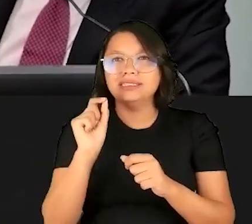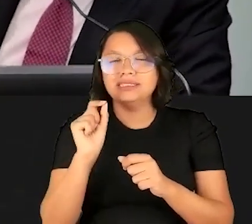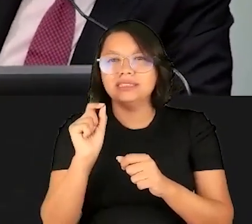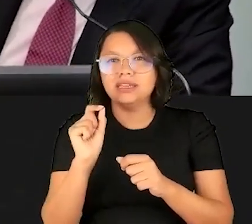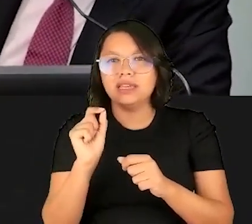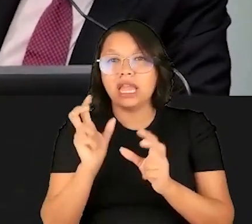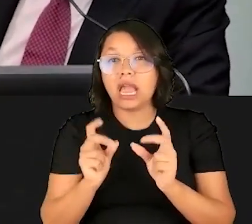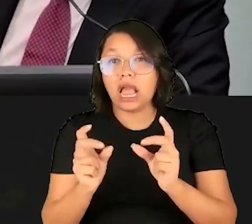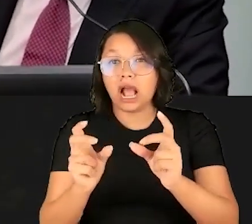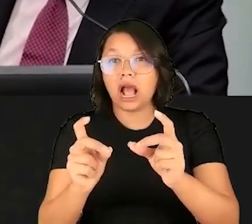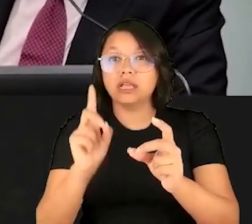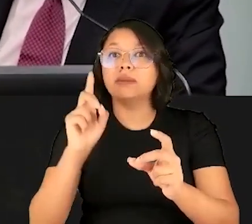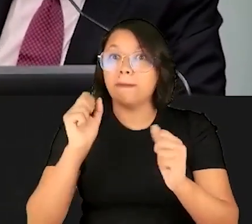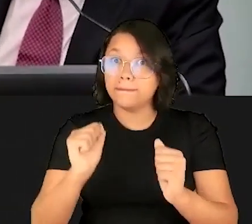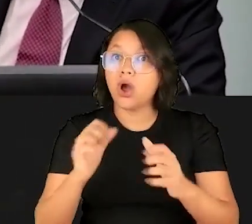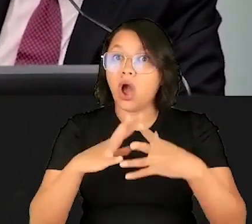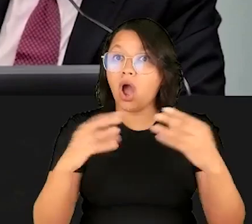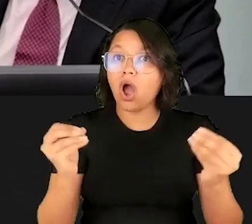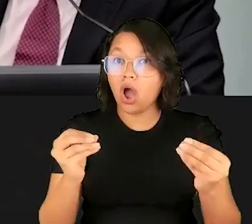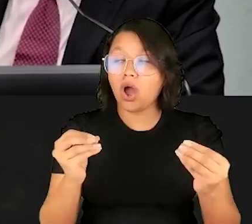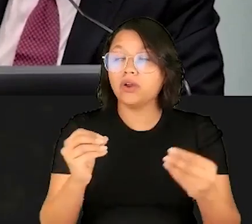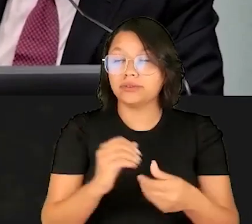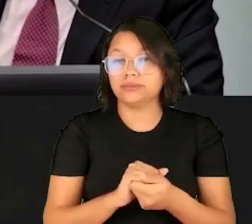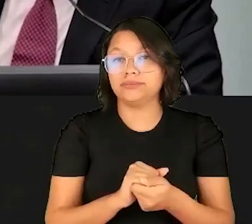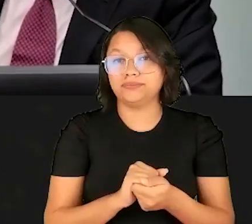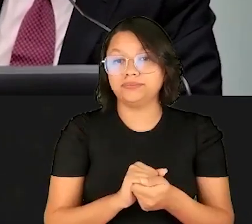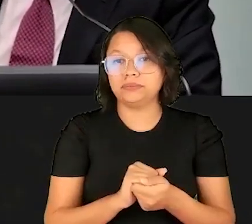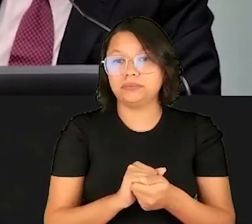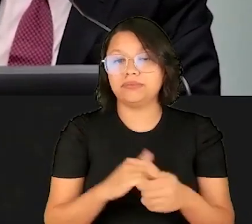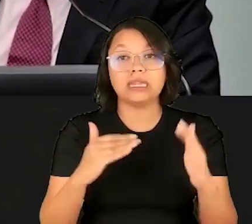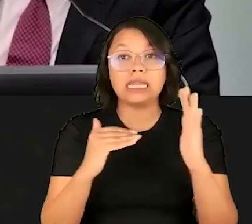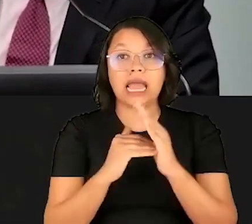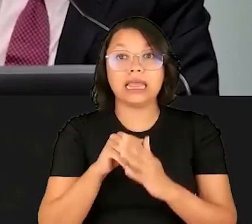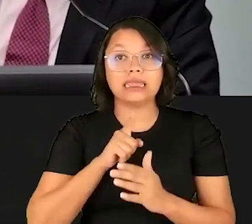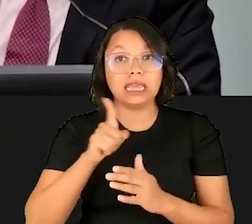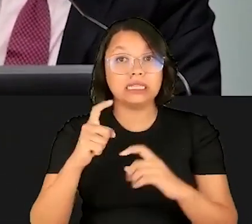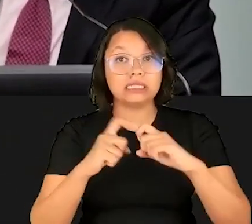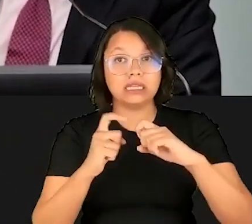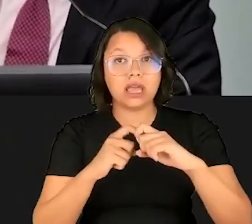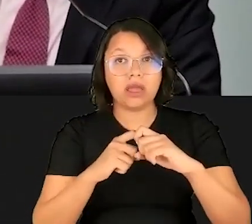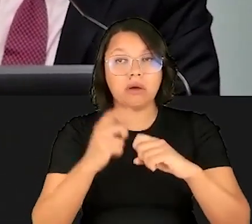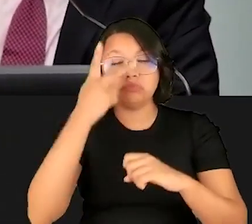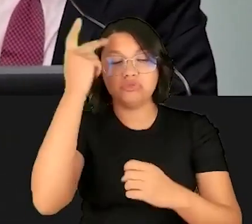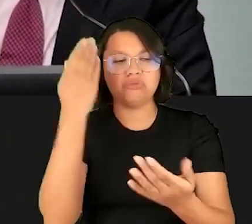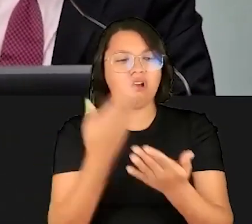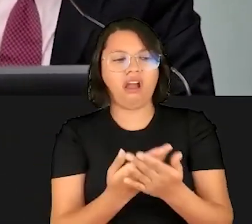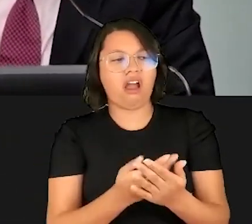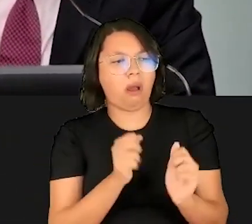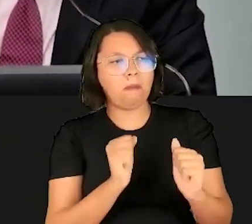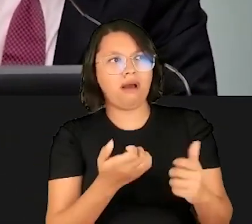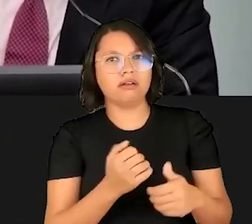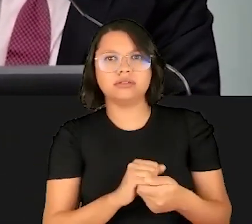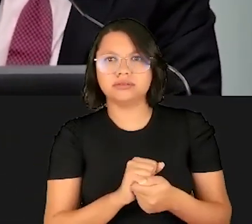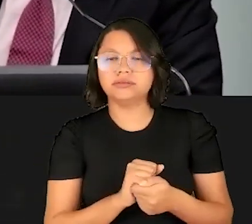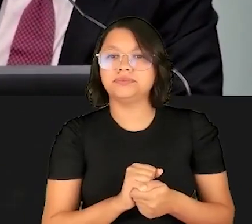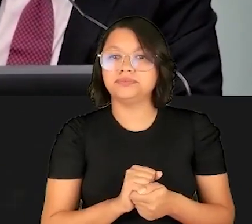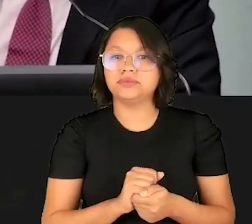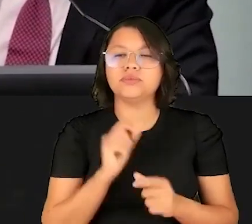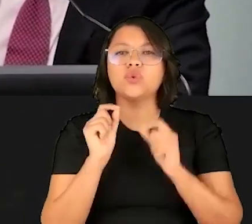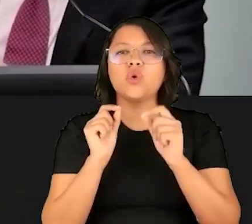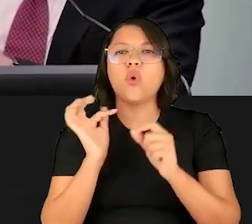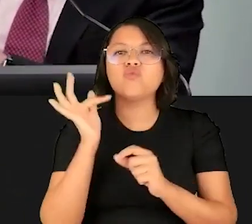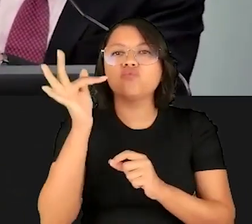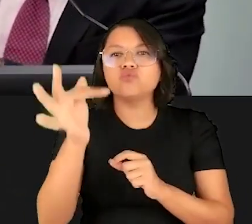algo factível. Até Halsted, as pessoas não acreditavam que isso fosse possível. Hoje, qual é o futuro da cirurgia